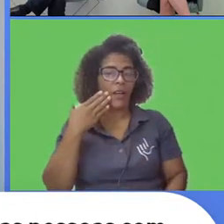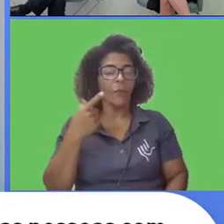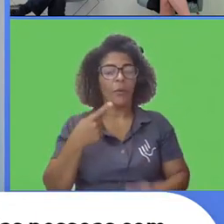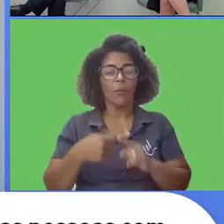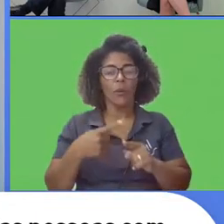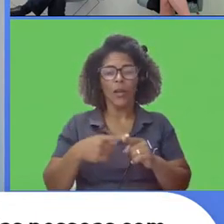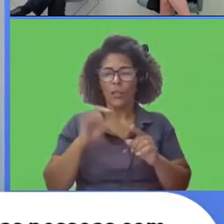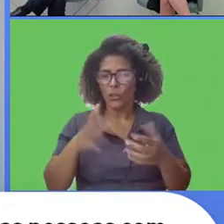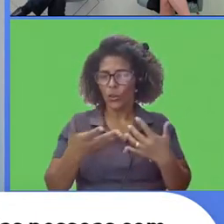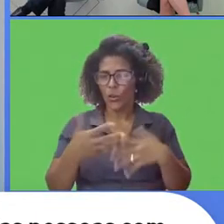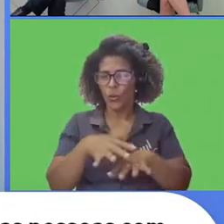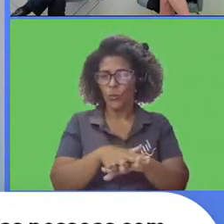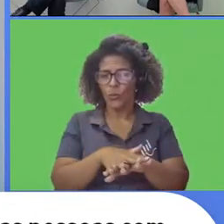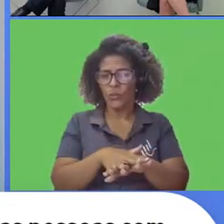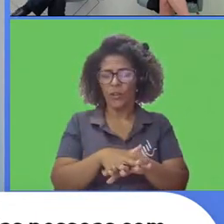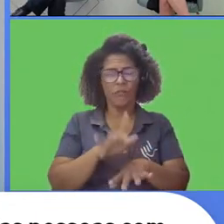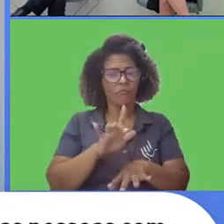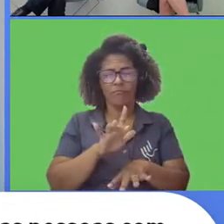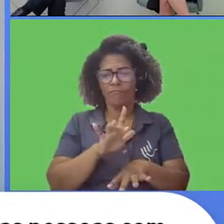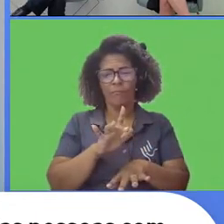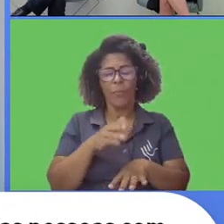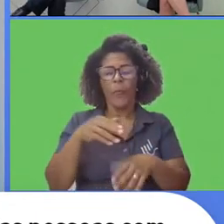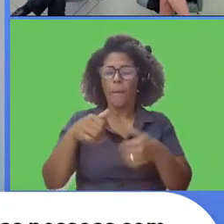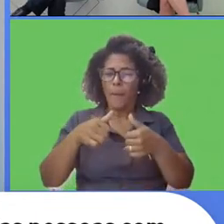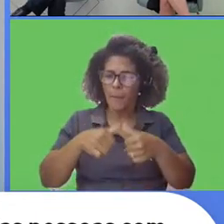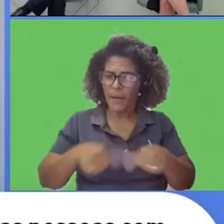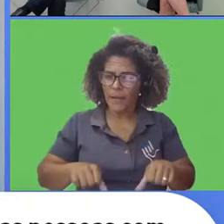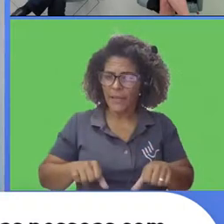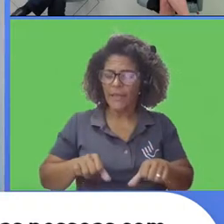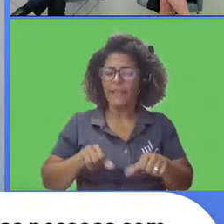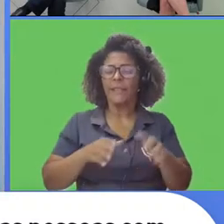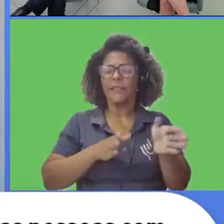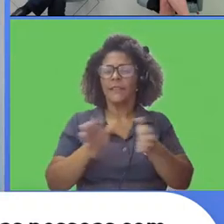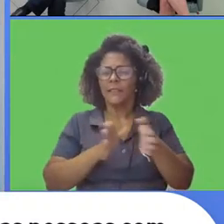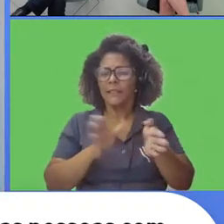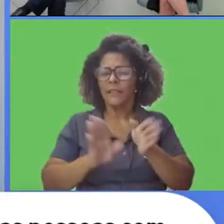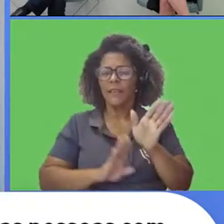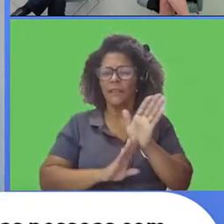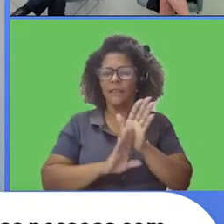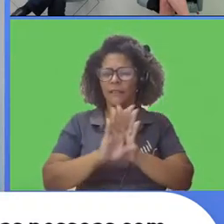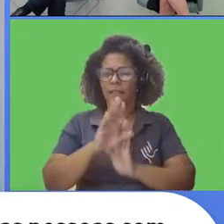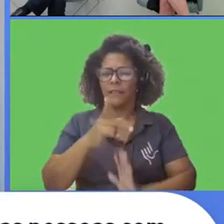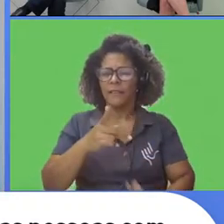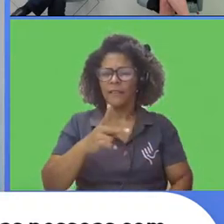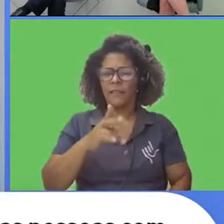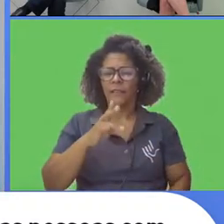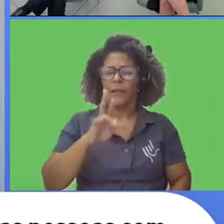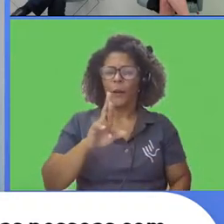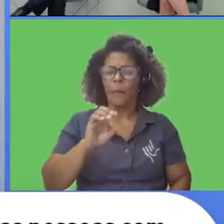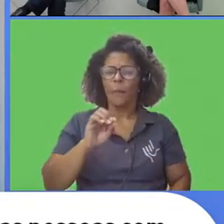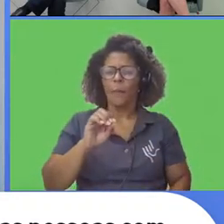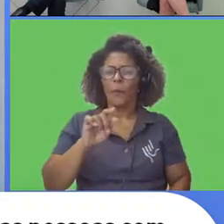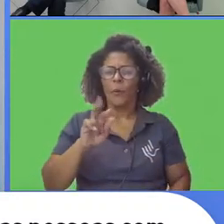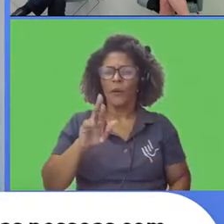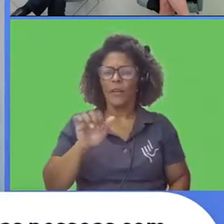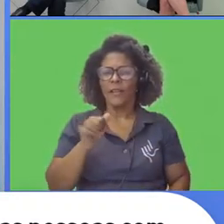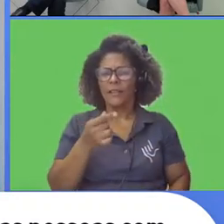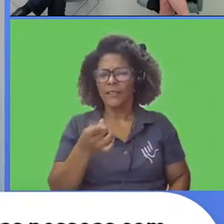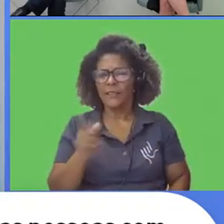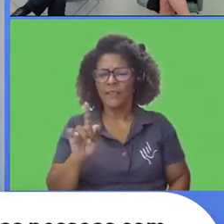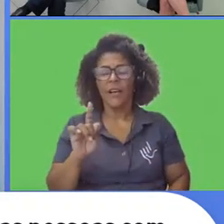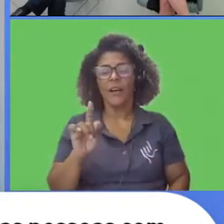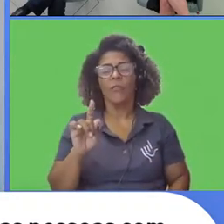inclusão. As condições de permanência, ascensão, progressão aí, trabalhista, laboral,